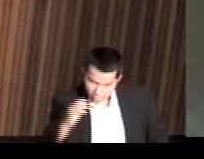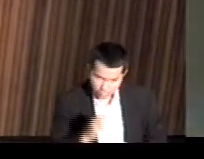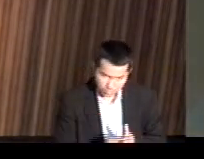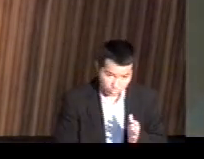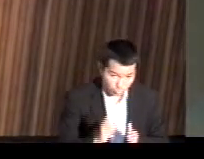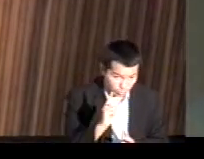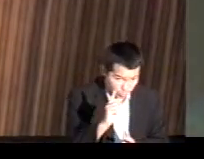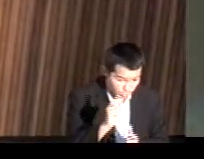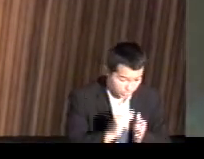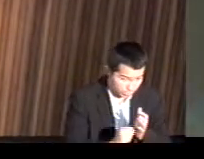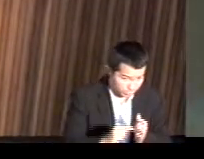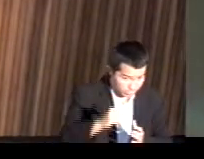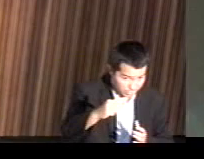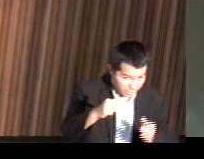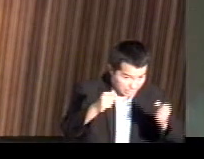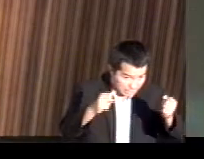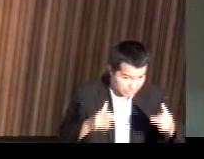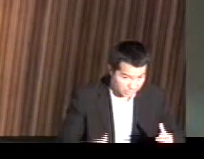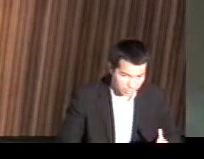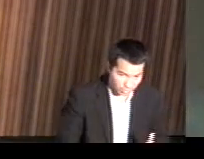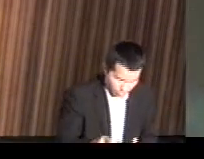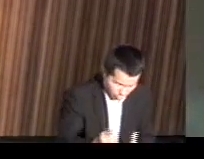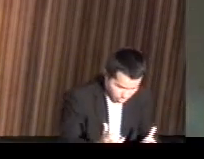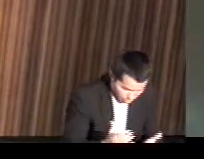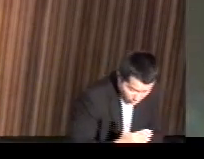é o temor do Senhor.